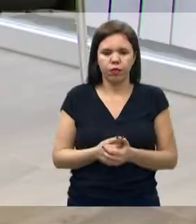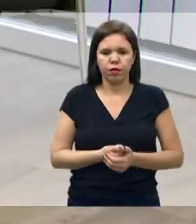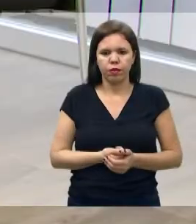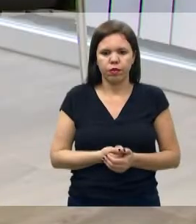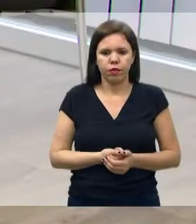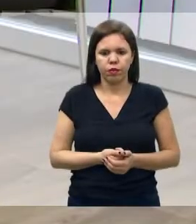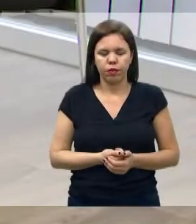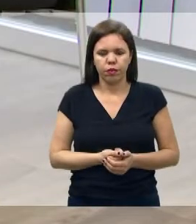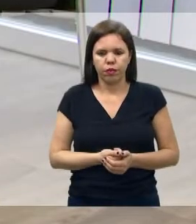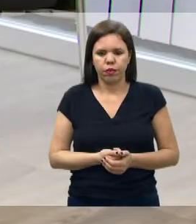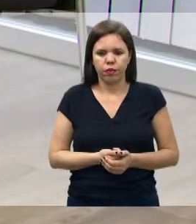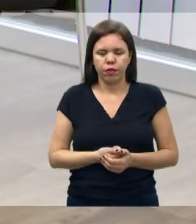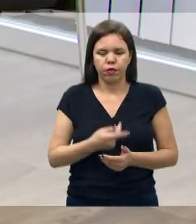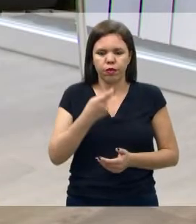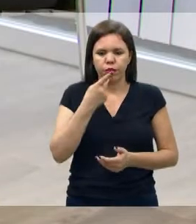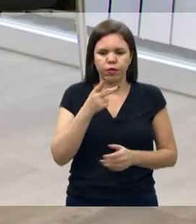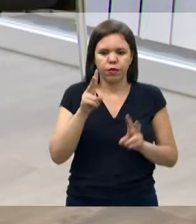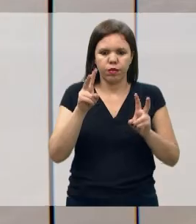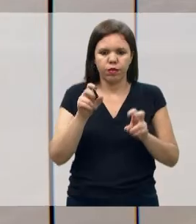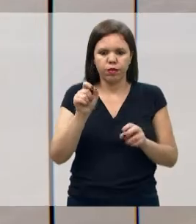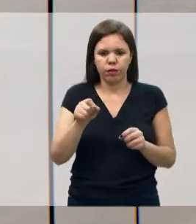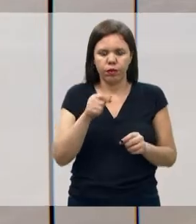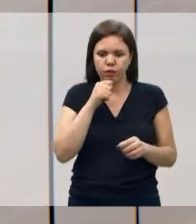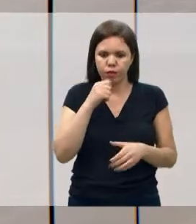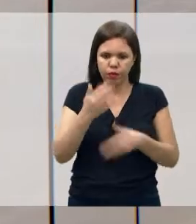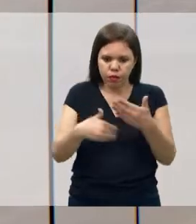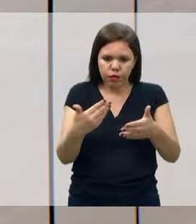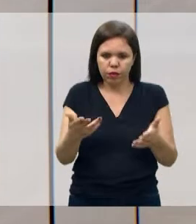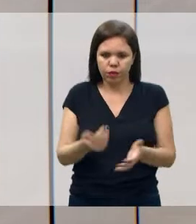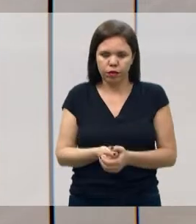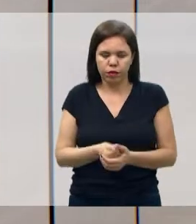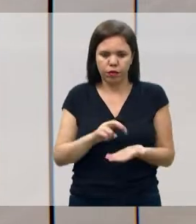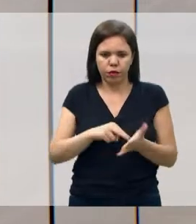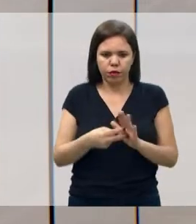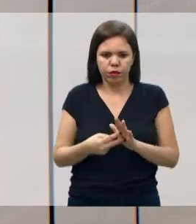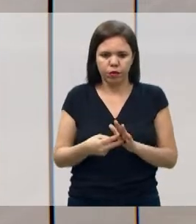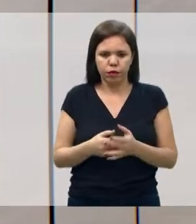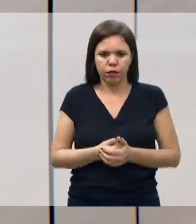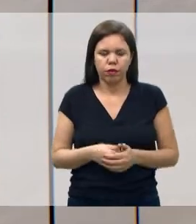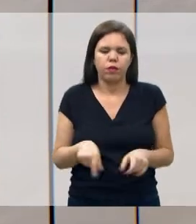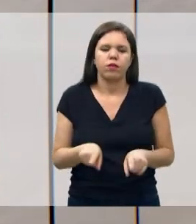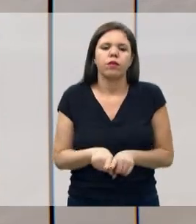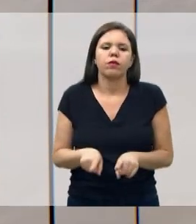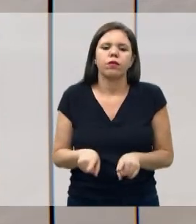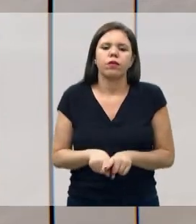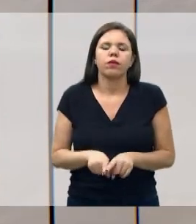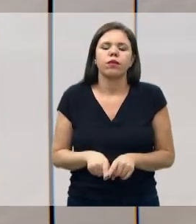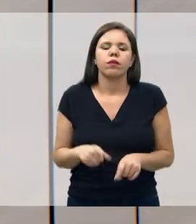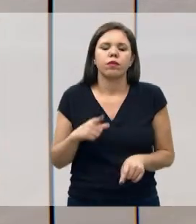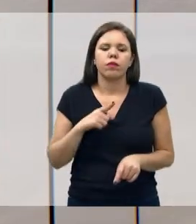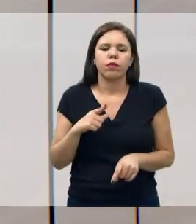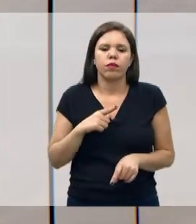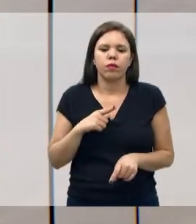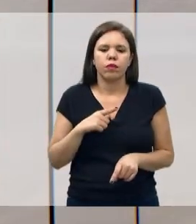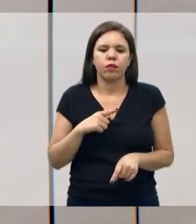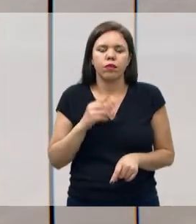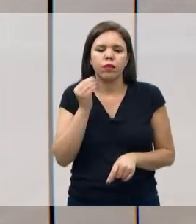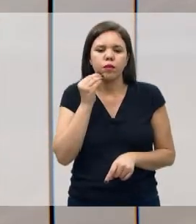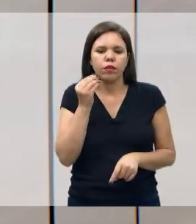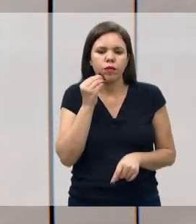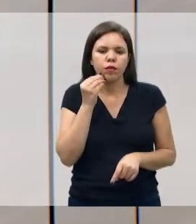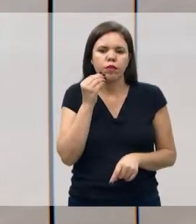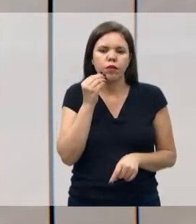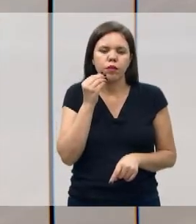direção. Sim, falando ainda até sobre avanço, por outro lado também abriu-se um mercado